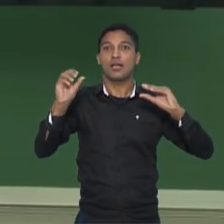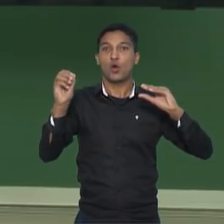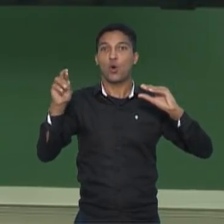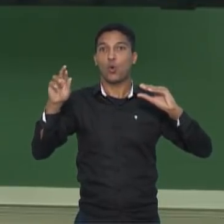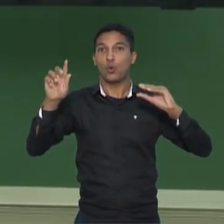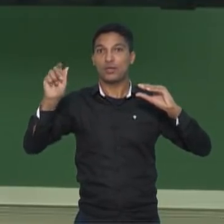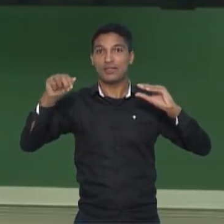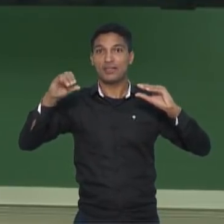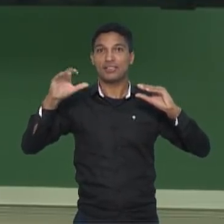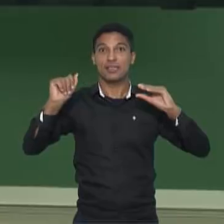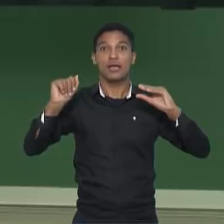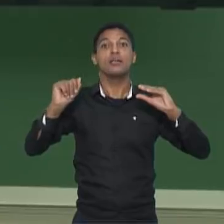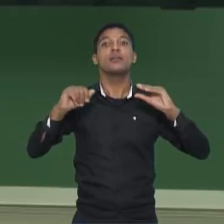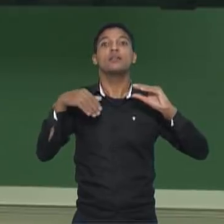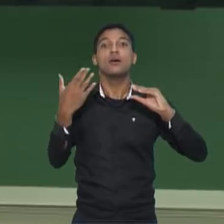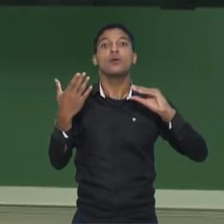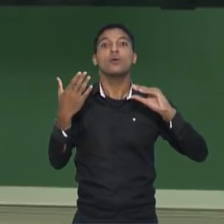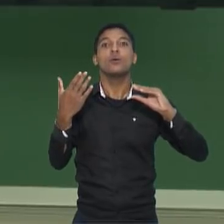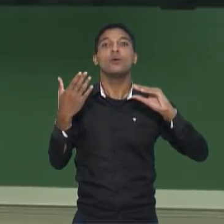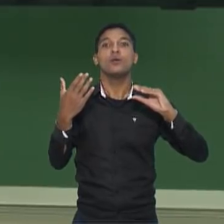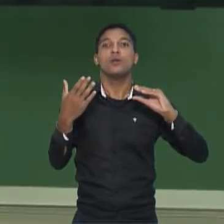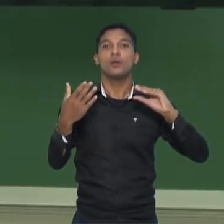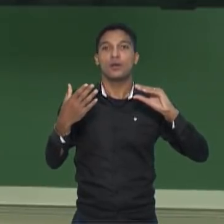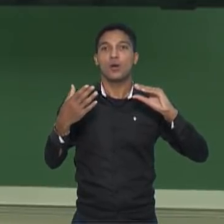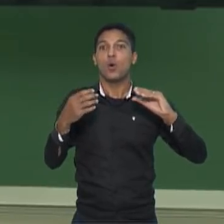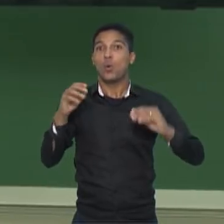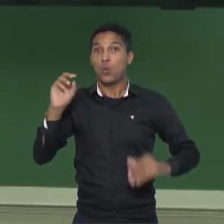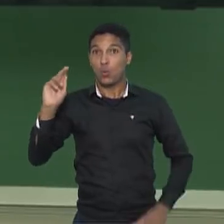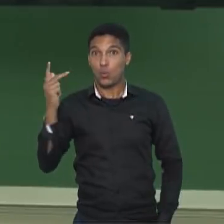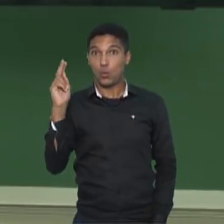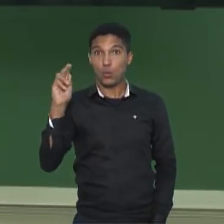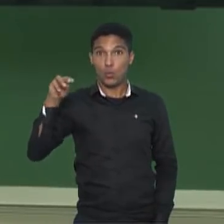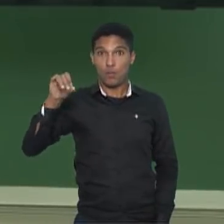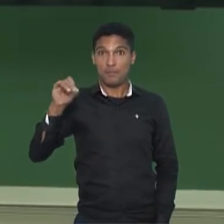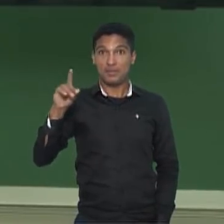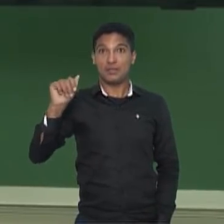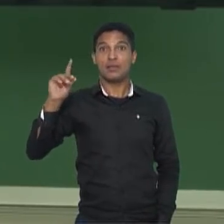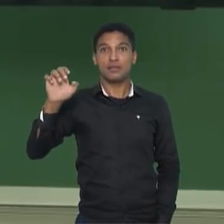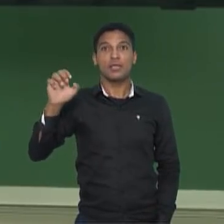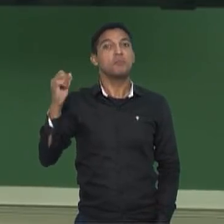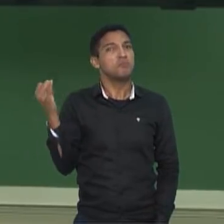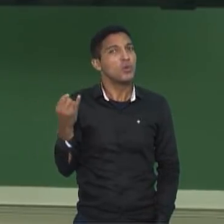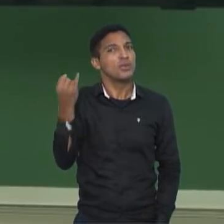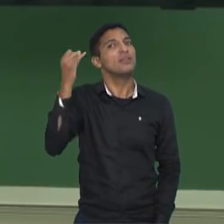muito. Vamos continuar, então, o conteúdo.